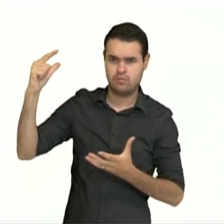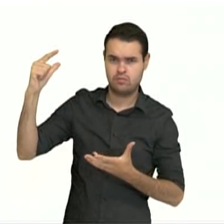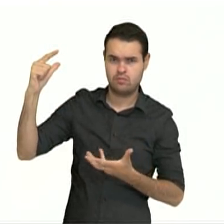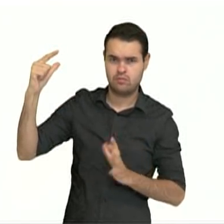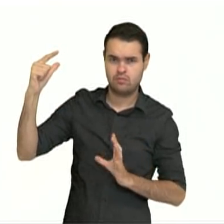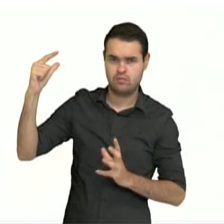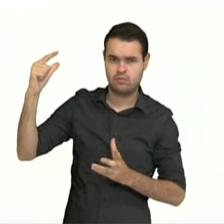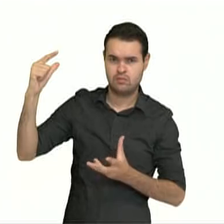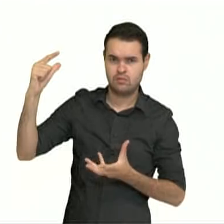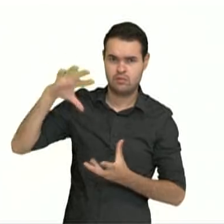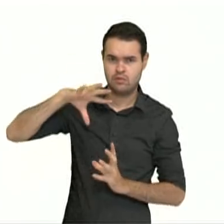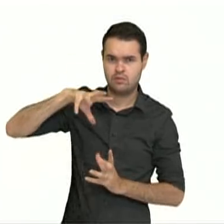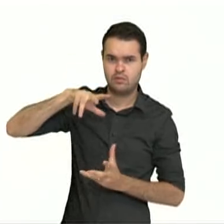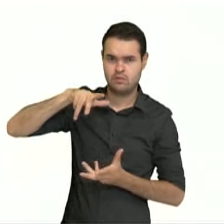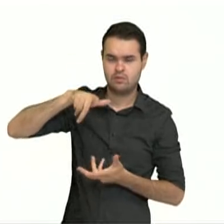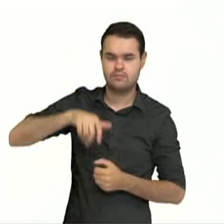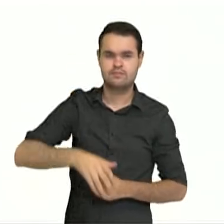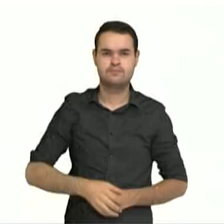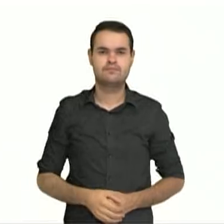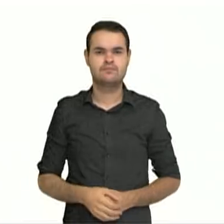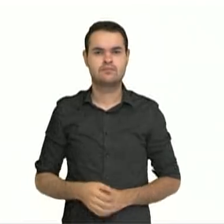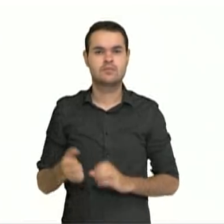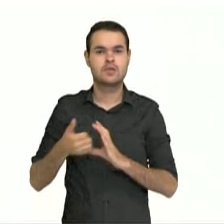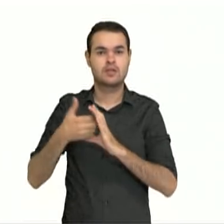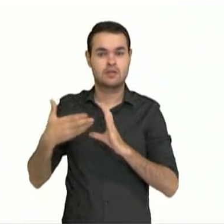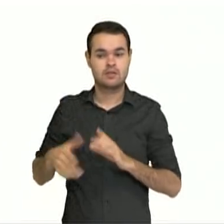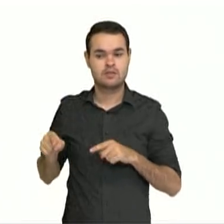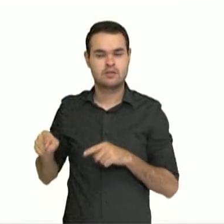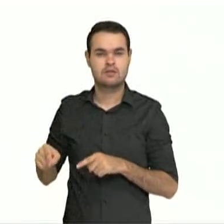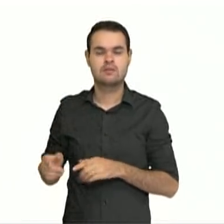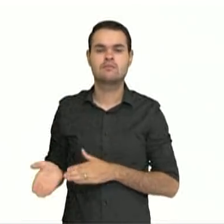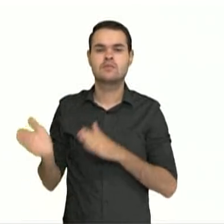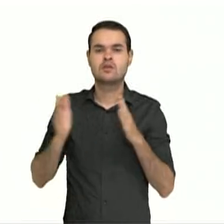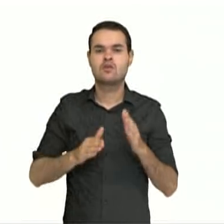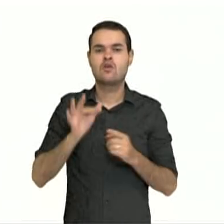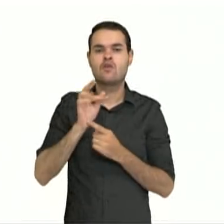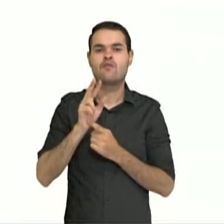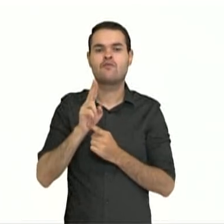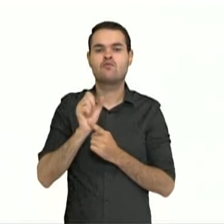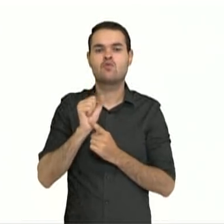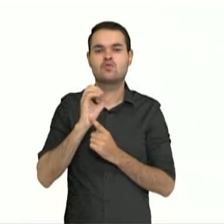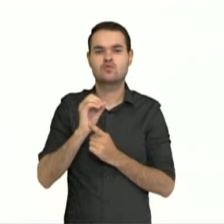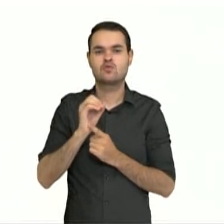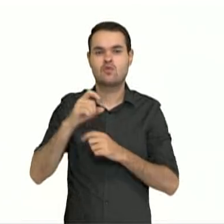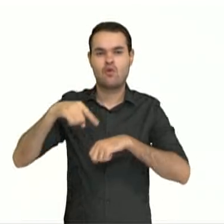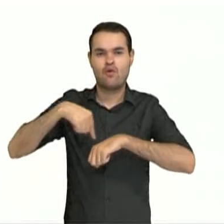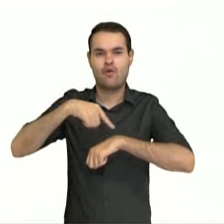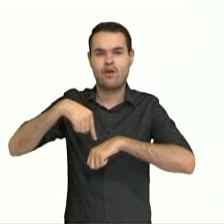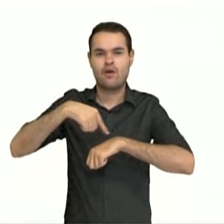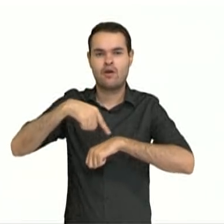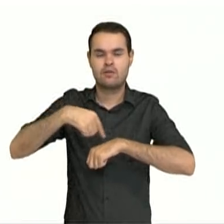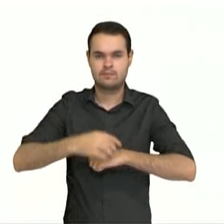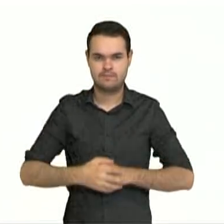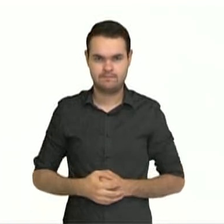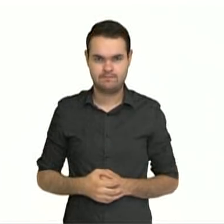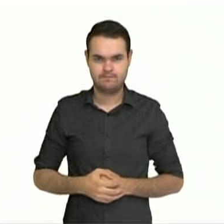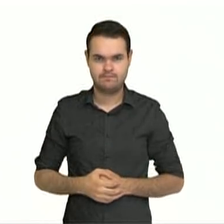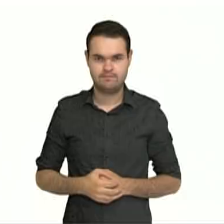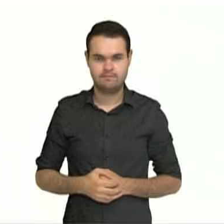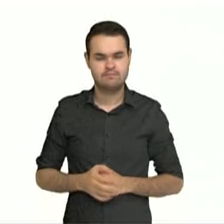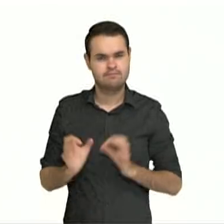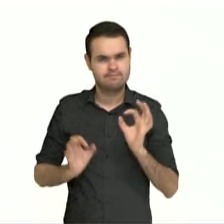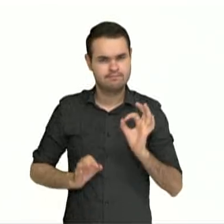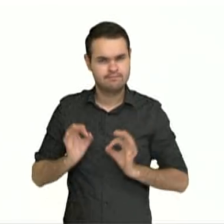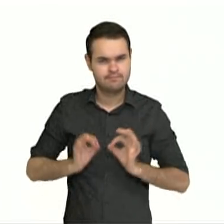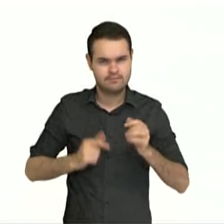planeta, certo? E outra característica são os fusos horários. Então, para organizar